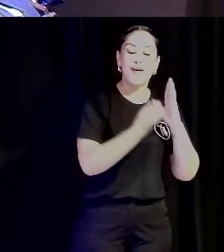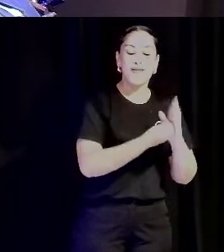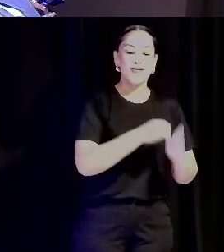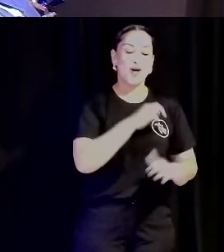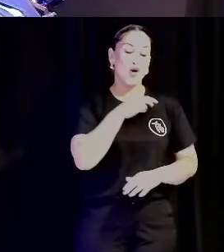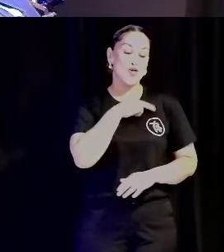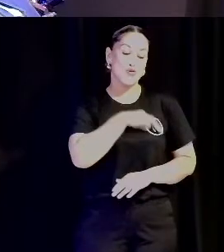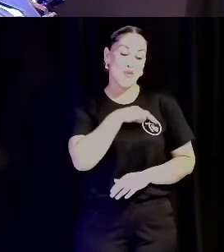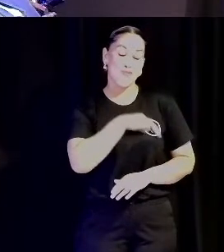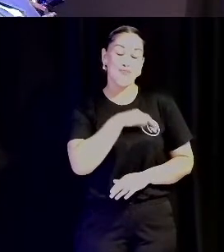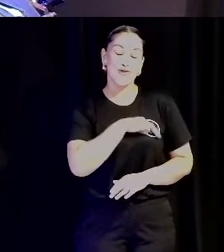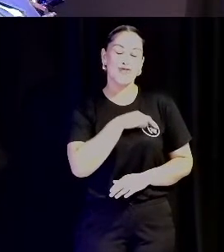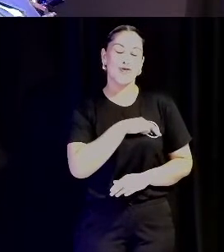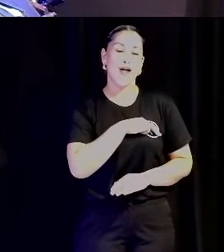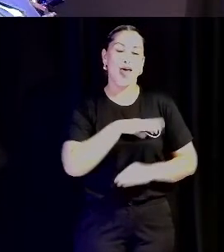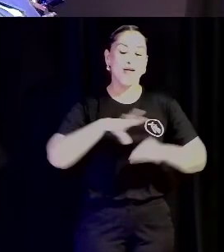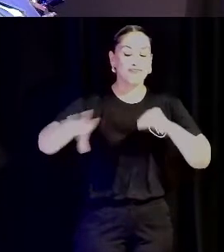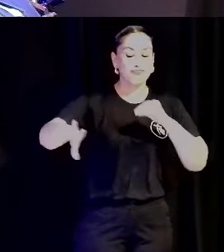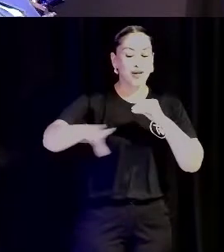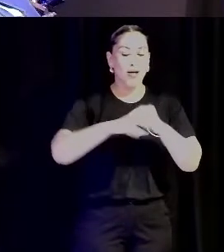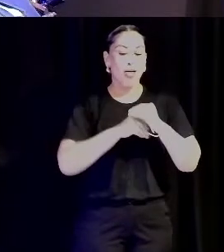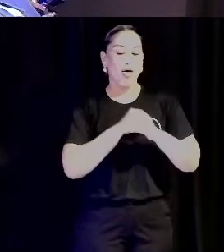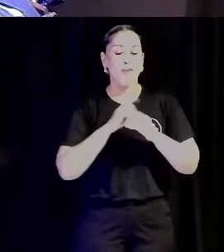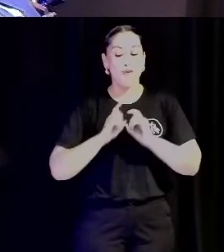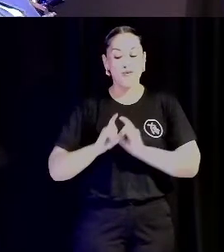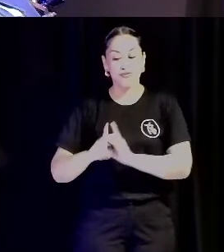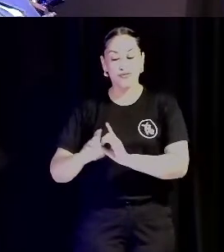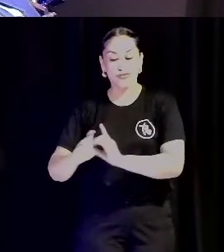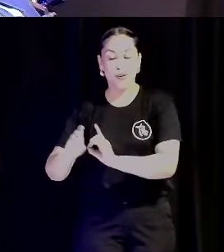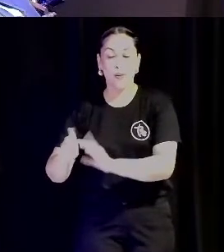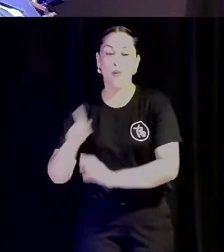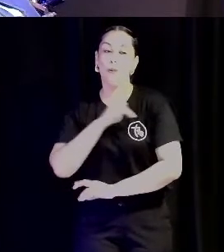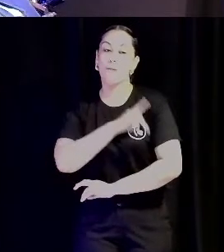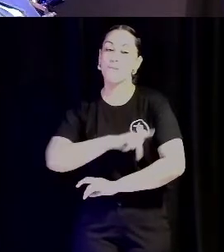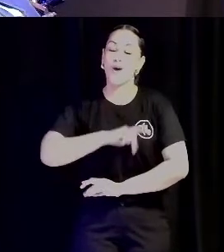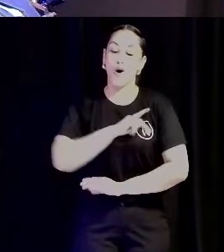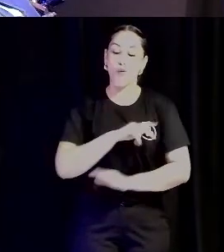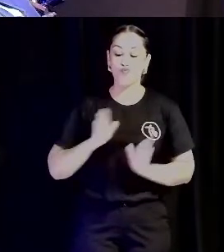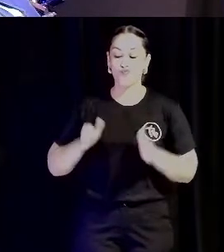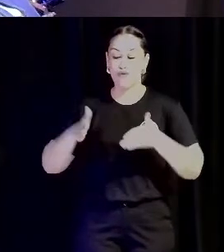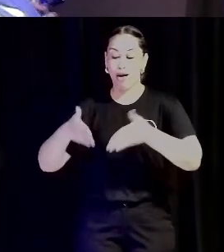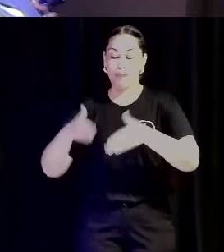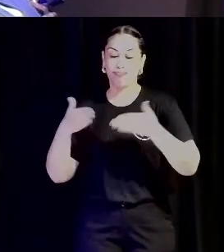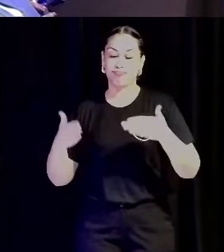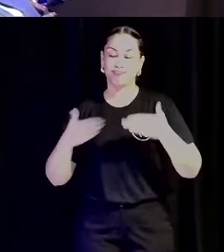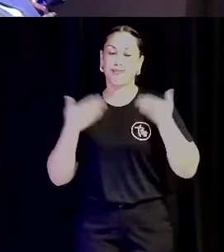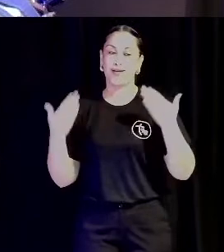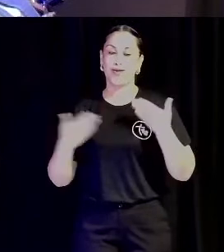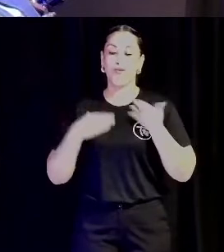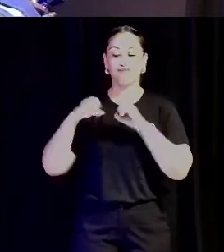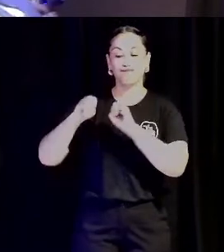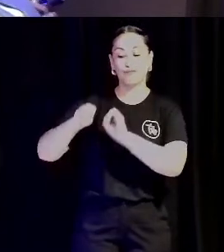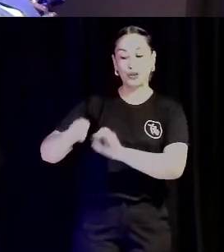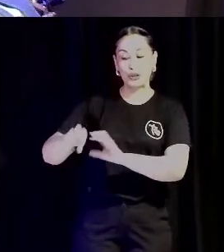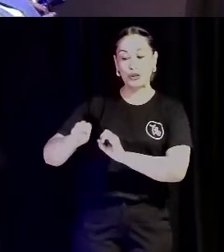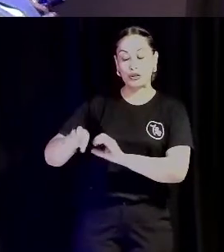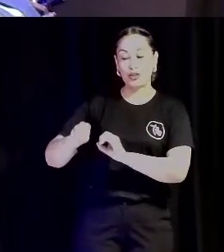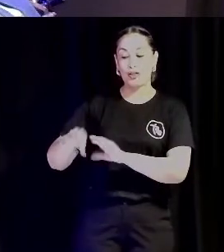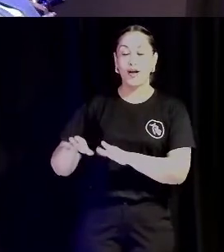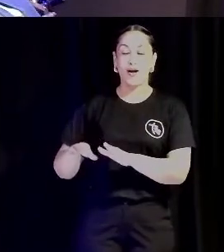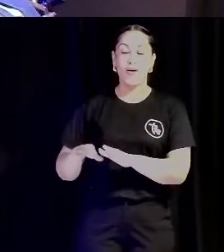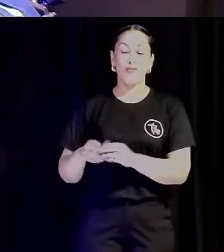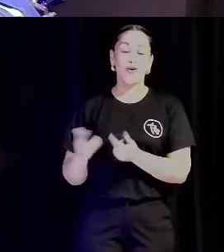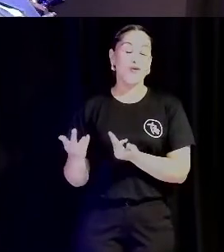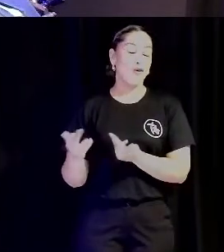ao seu discipulador Paulo, focada na alegria, na diaconia, no que acabamos de